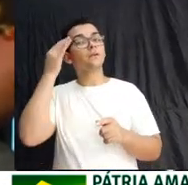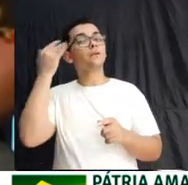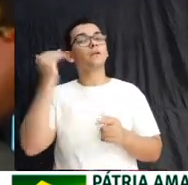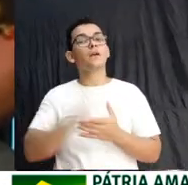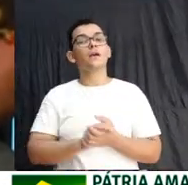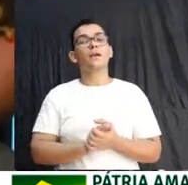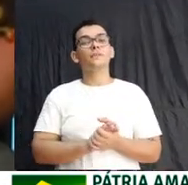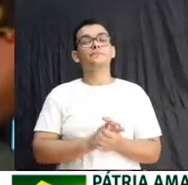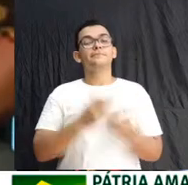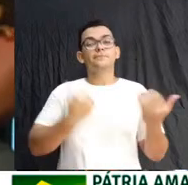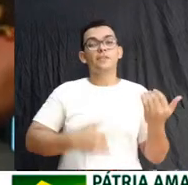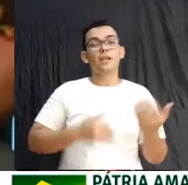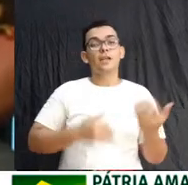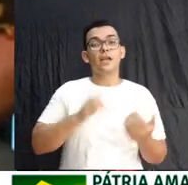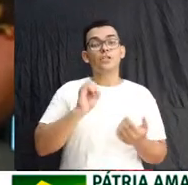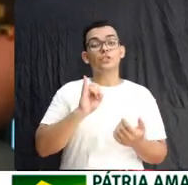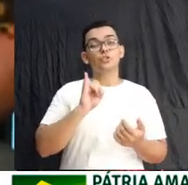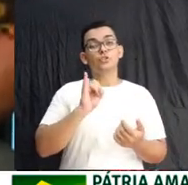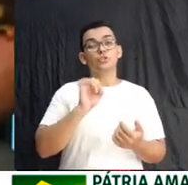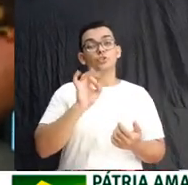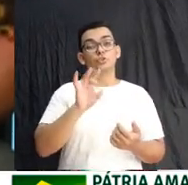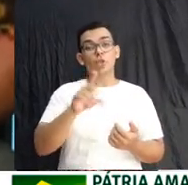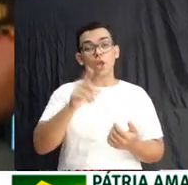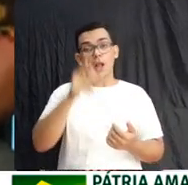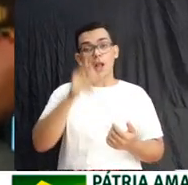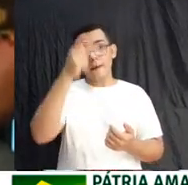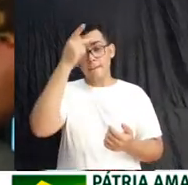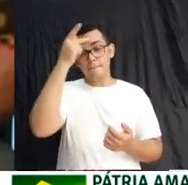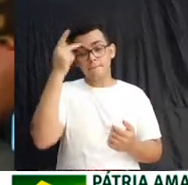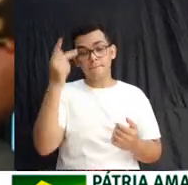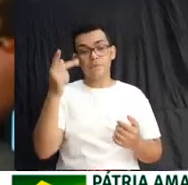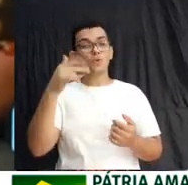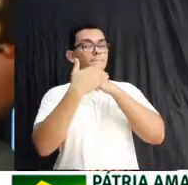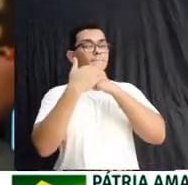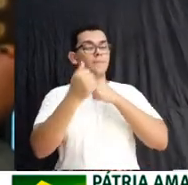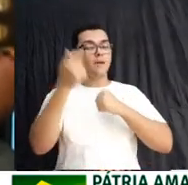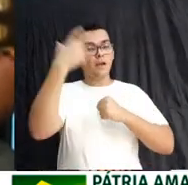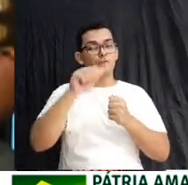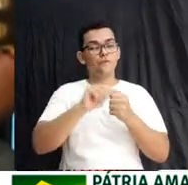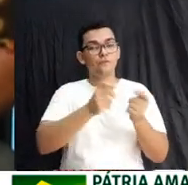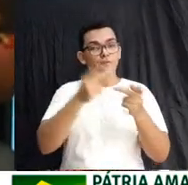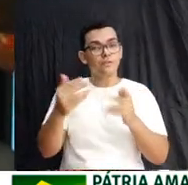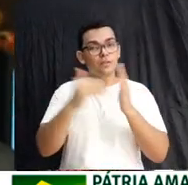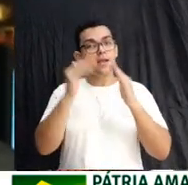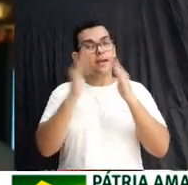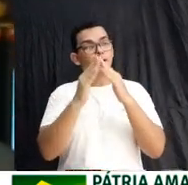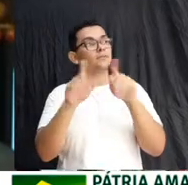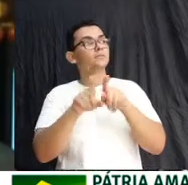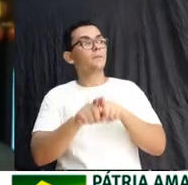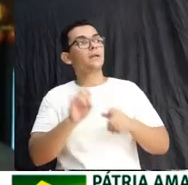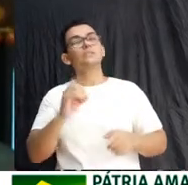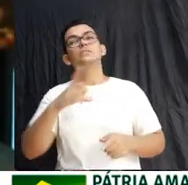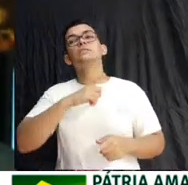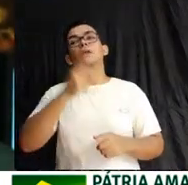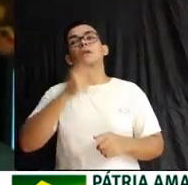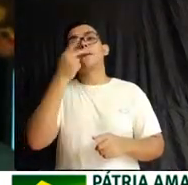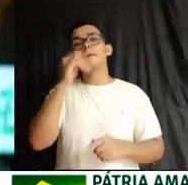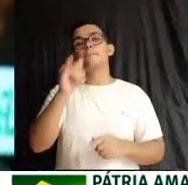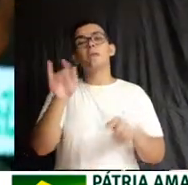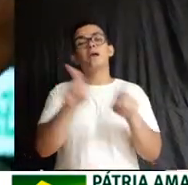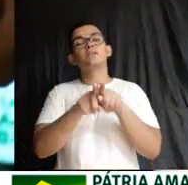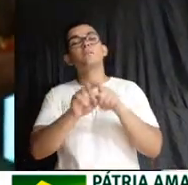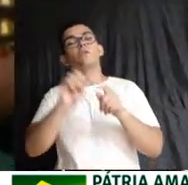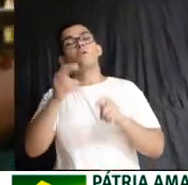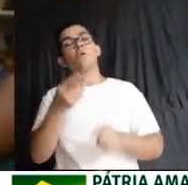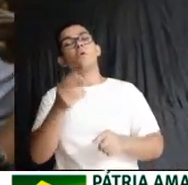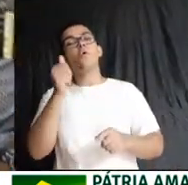gente marca os horários e faz visita até a casa das pessoas. Quem quiser aprender, o papai, por exemplo, que quer que o